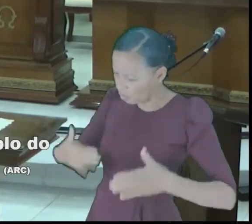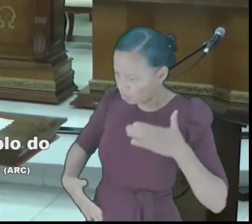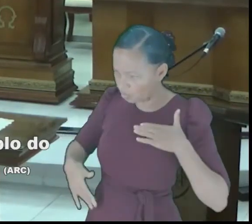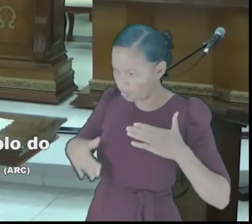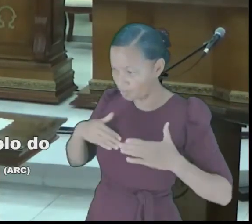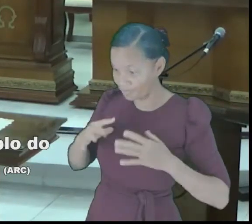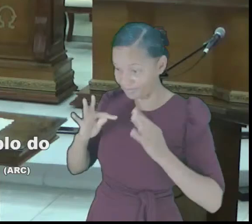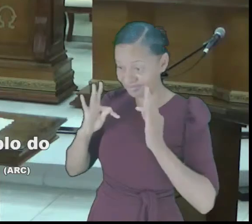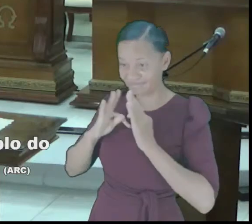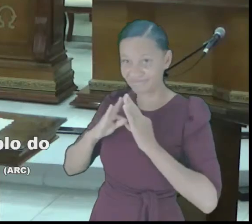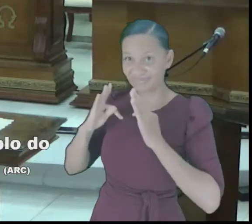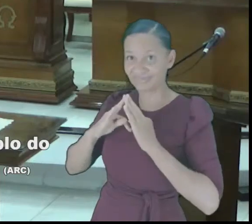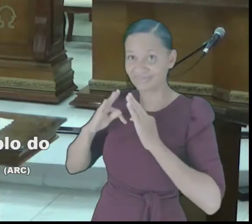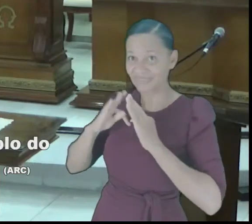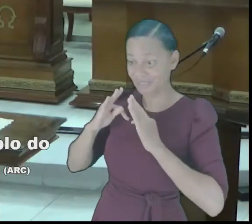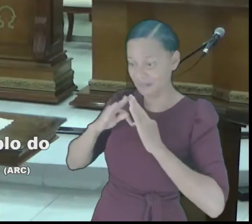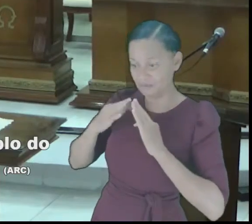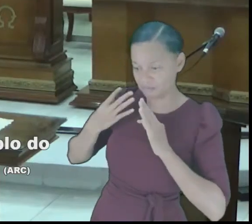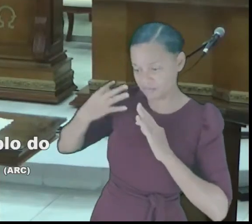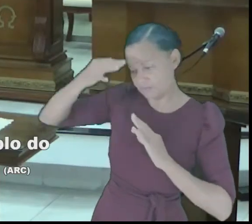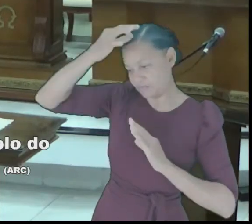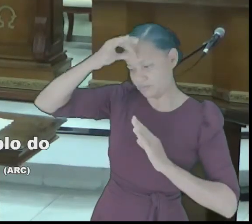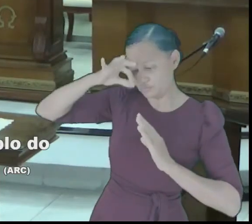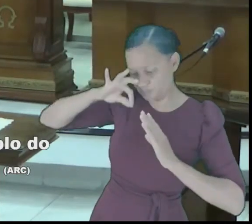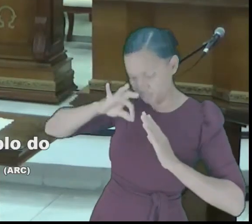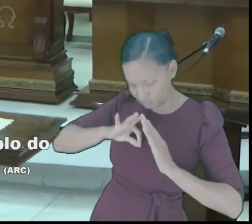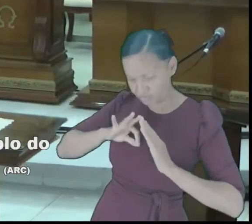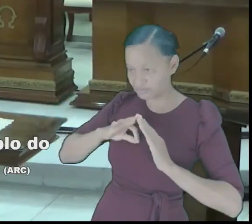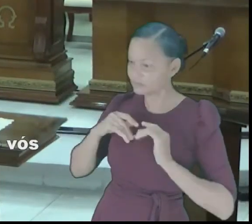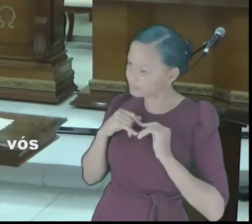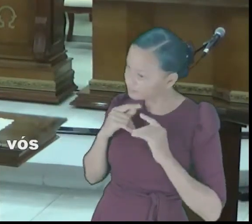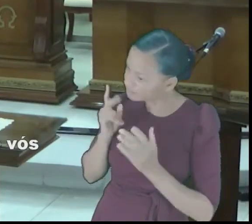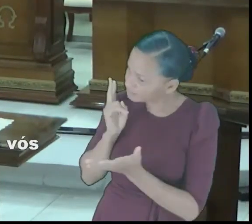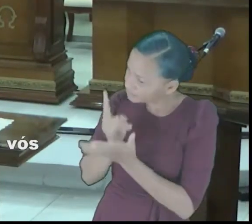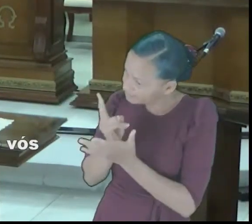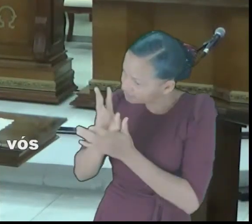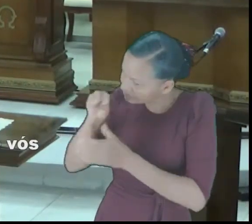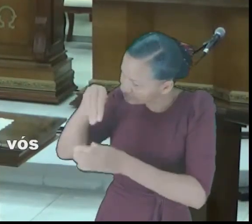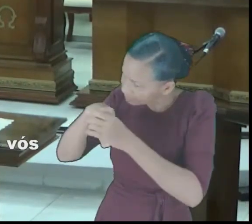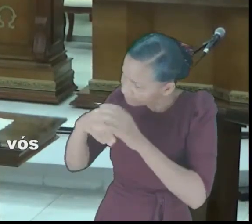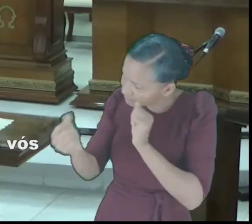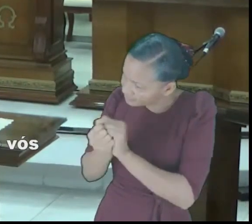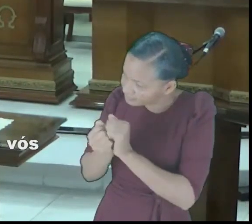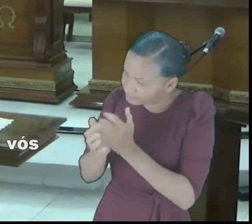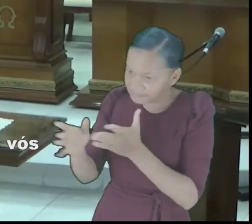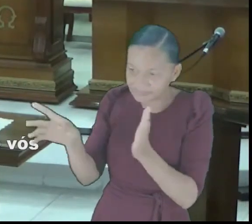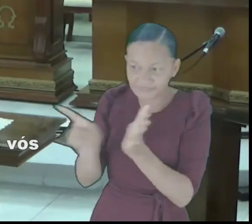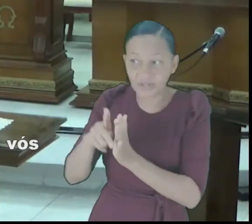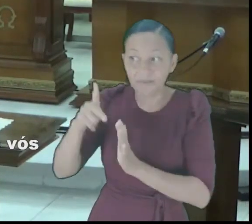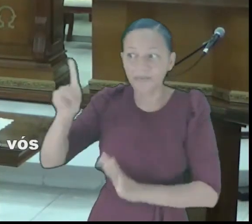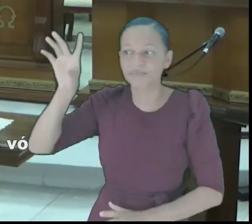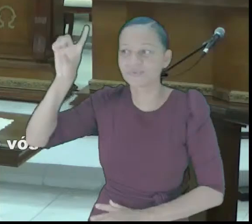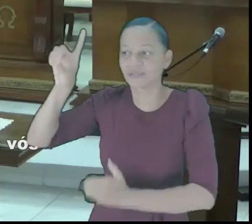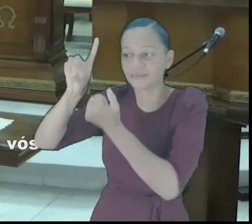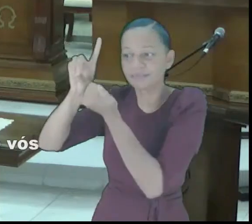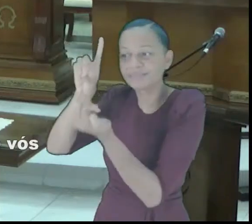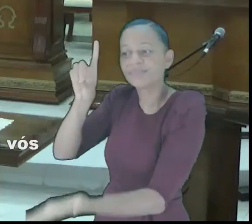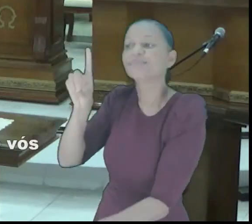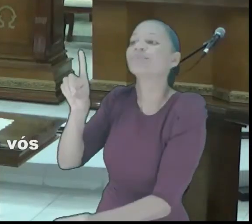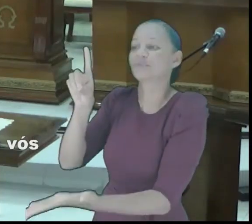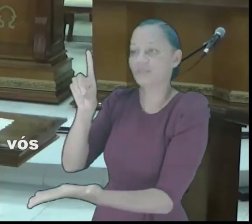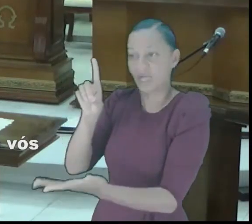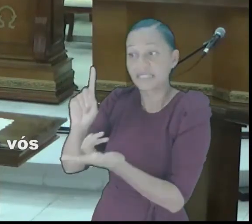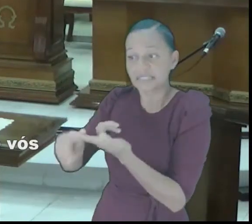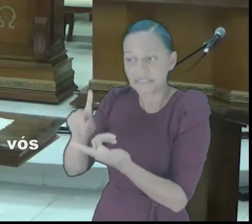do Espírito Santo, que habita em vós, proveniente de Deus, e